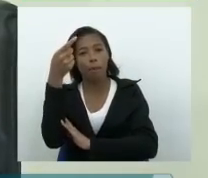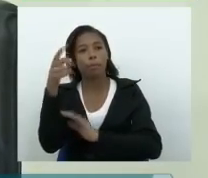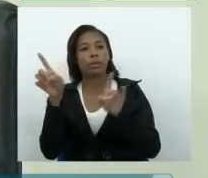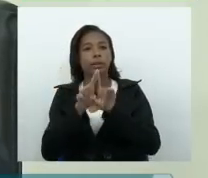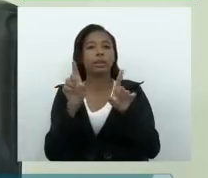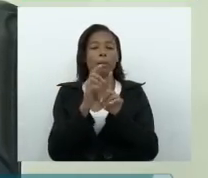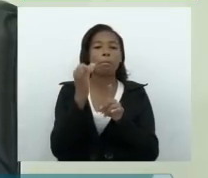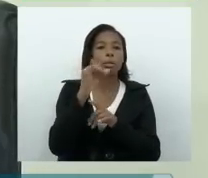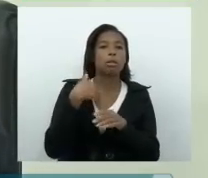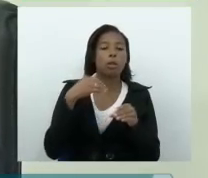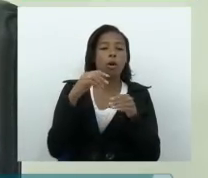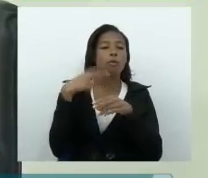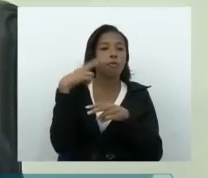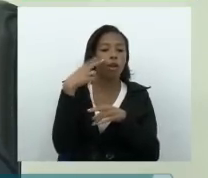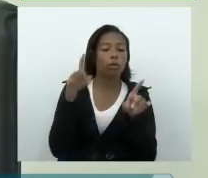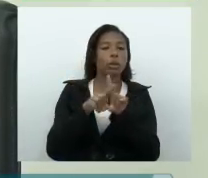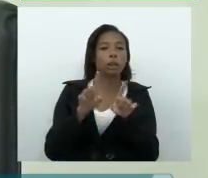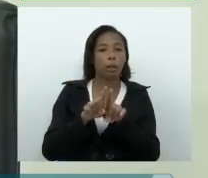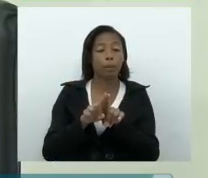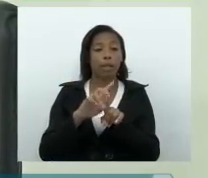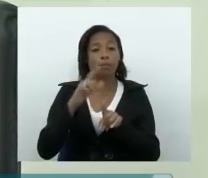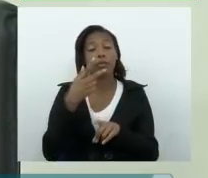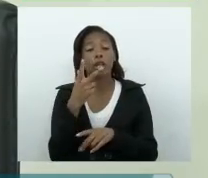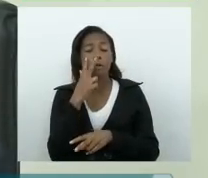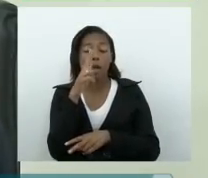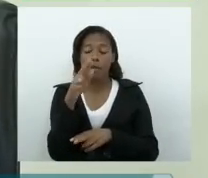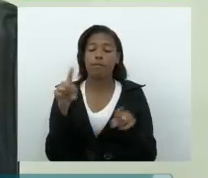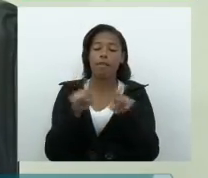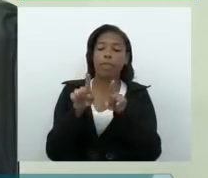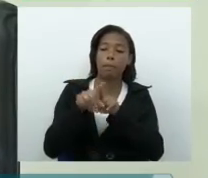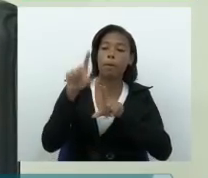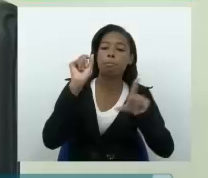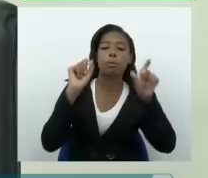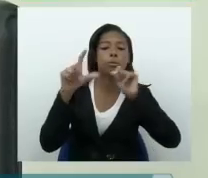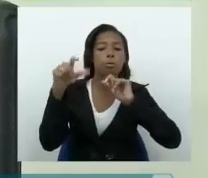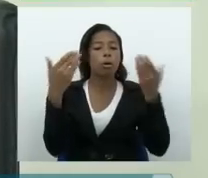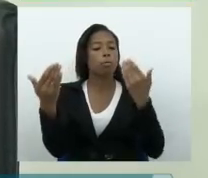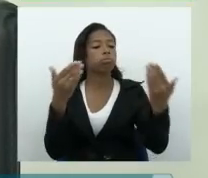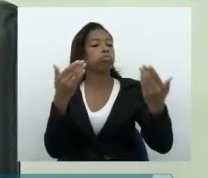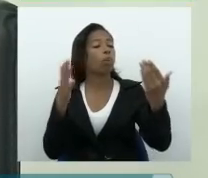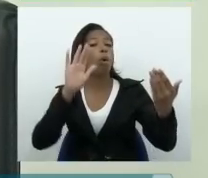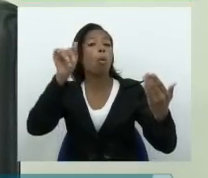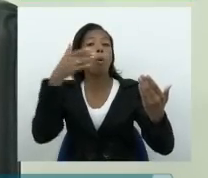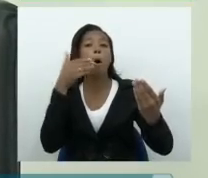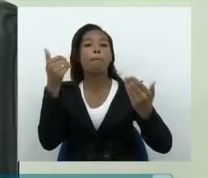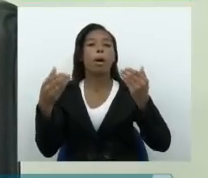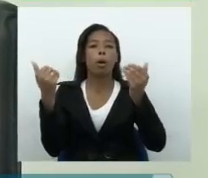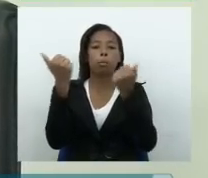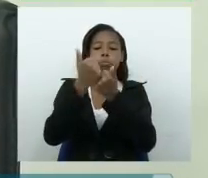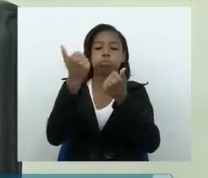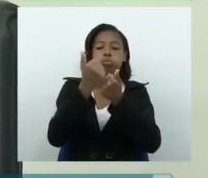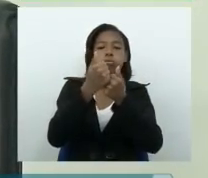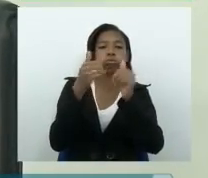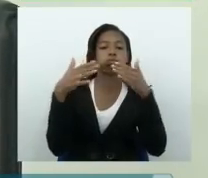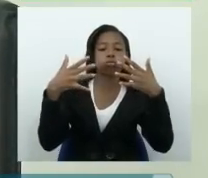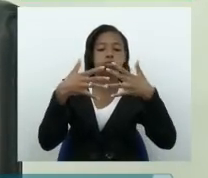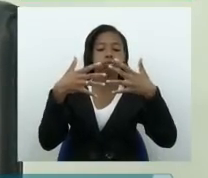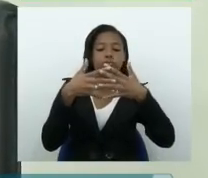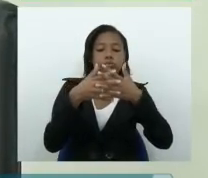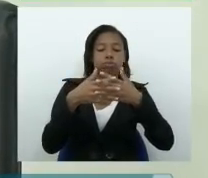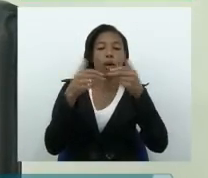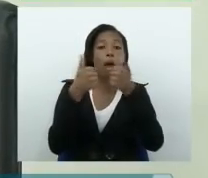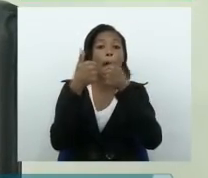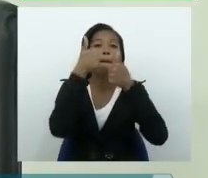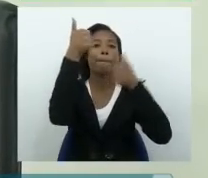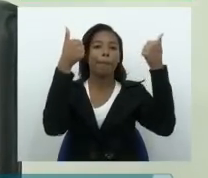se não for o candidato dele que for para o segundo turno, ele vai analisar qual dos dois se encaixa um pouquinho melhor no perfil que ele quer para